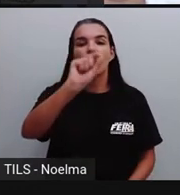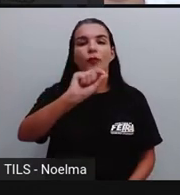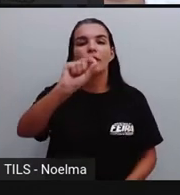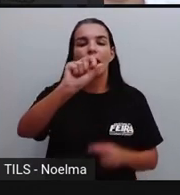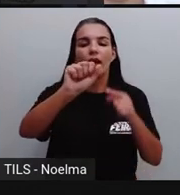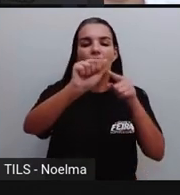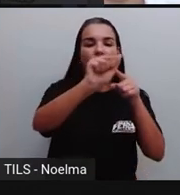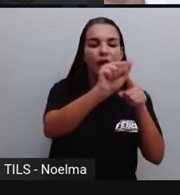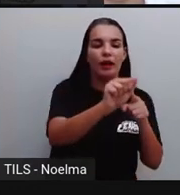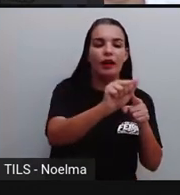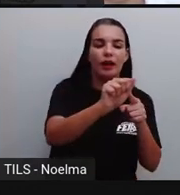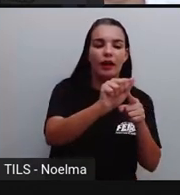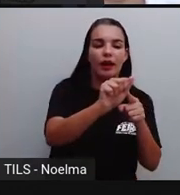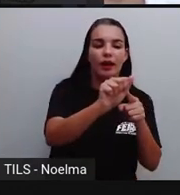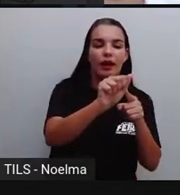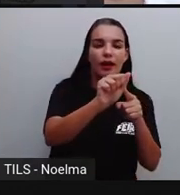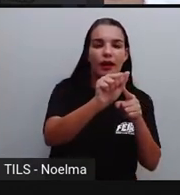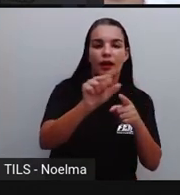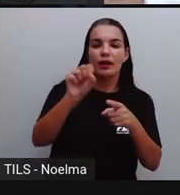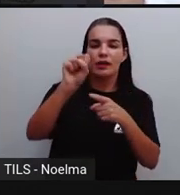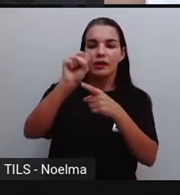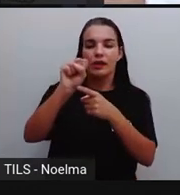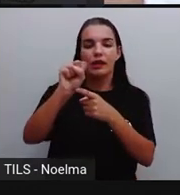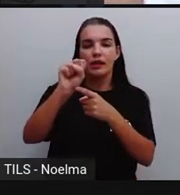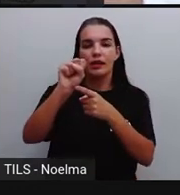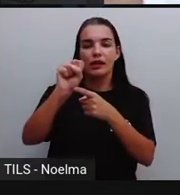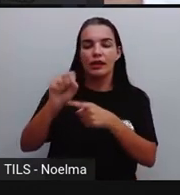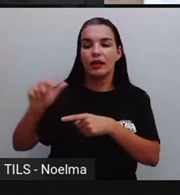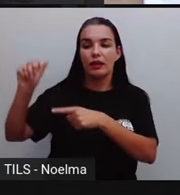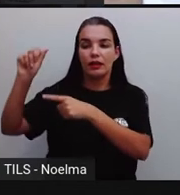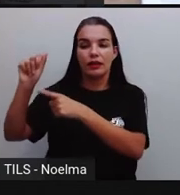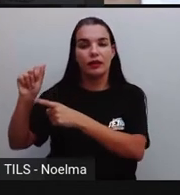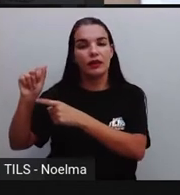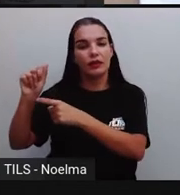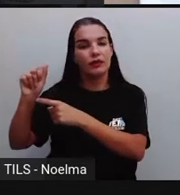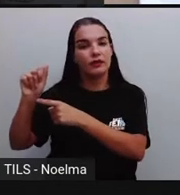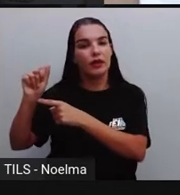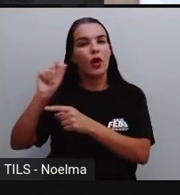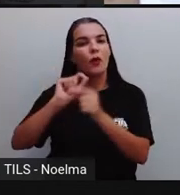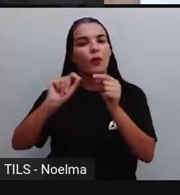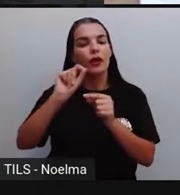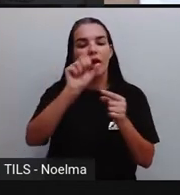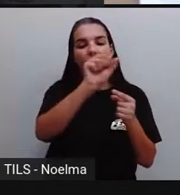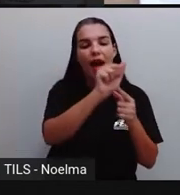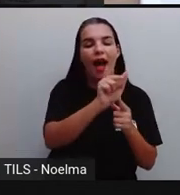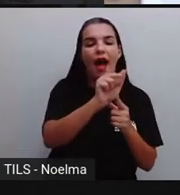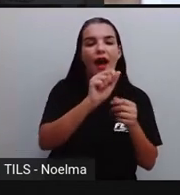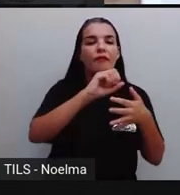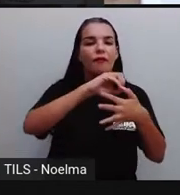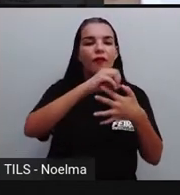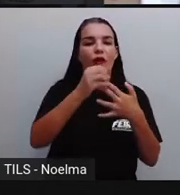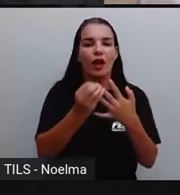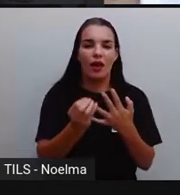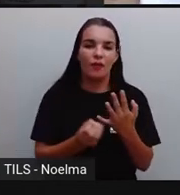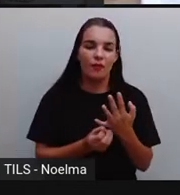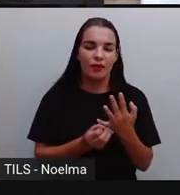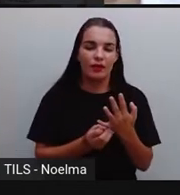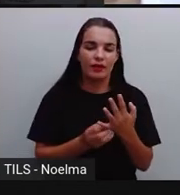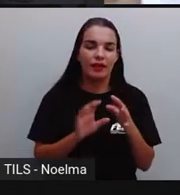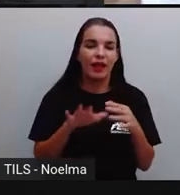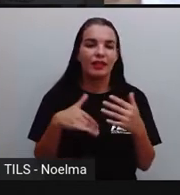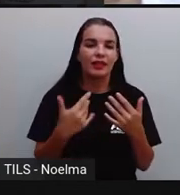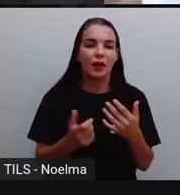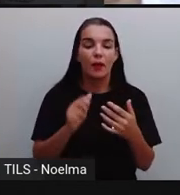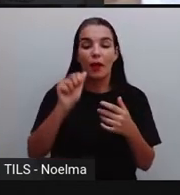si? Uma letra A. Uma letra A, a letra A que é uma vogal. E depois do